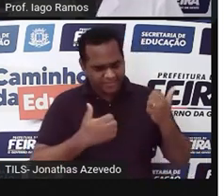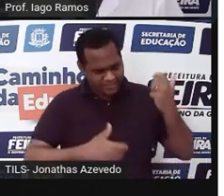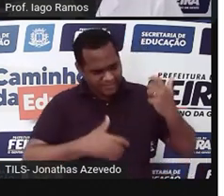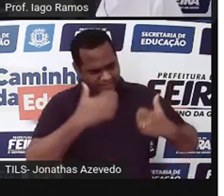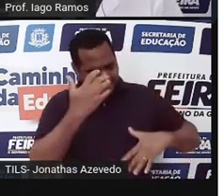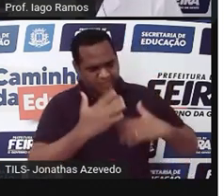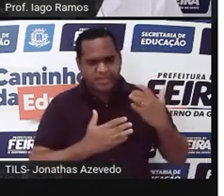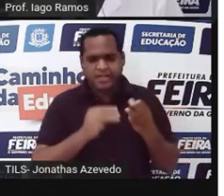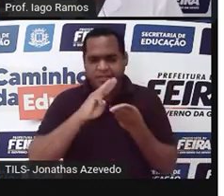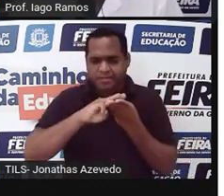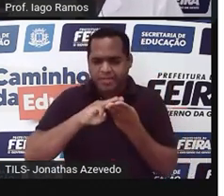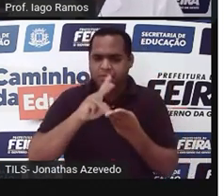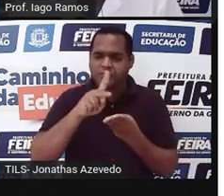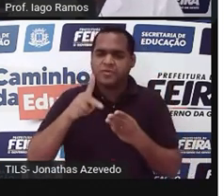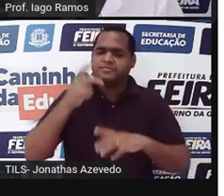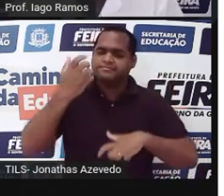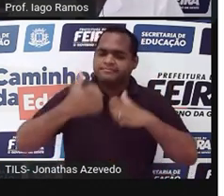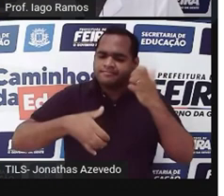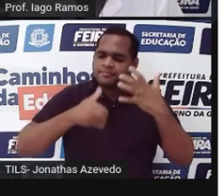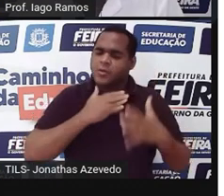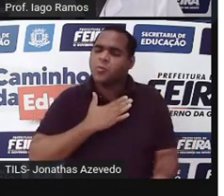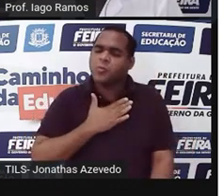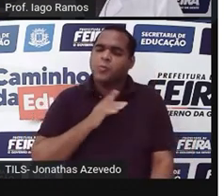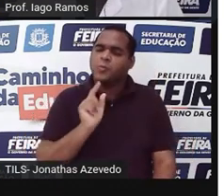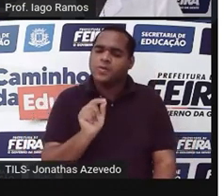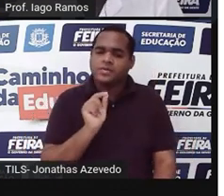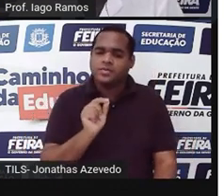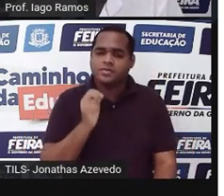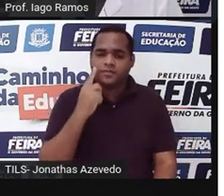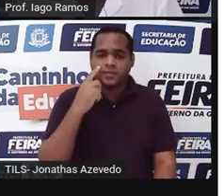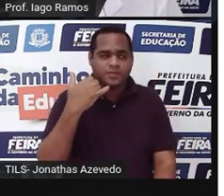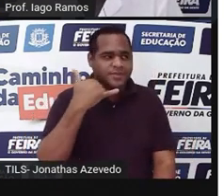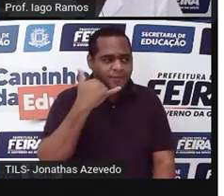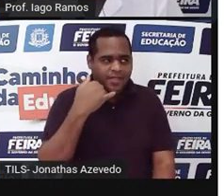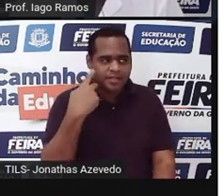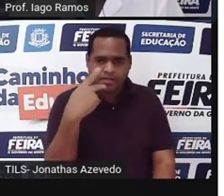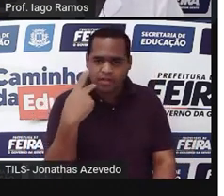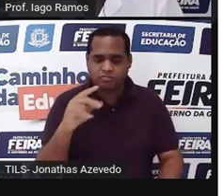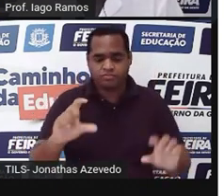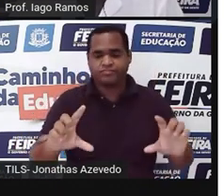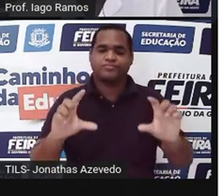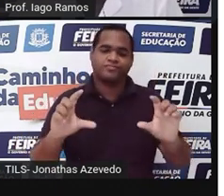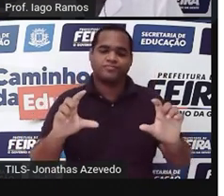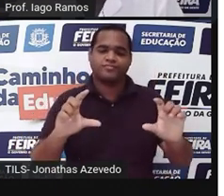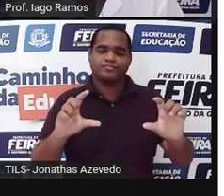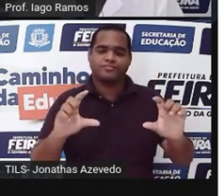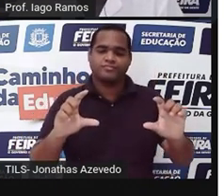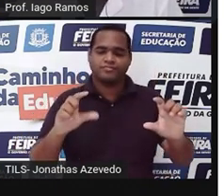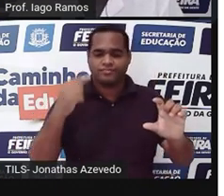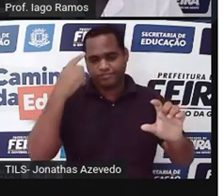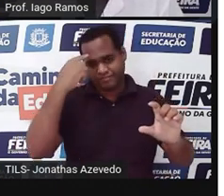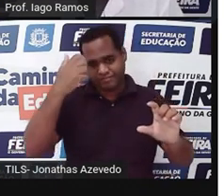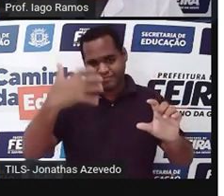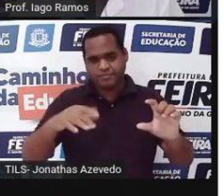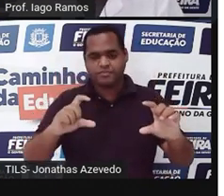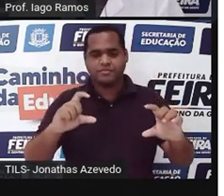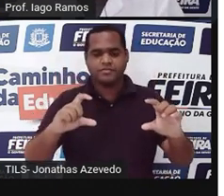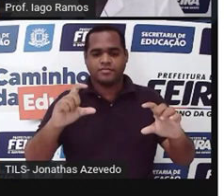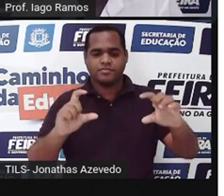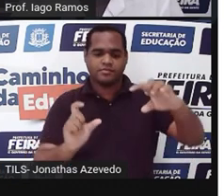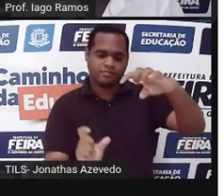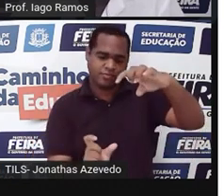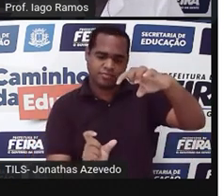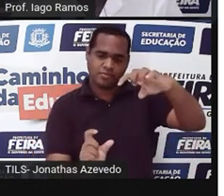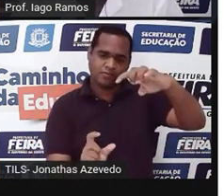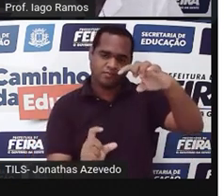áudio como você pode gravar com o próprio celular certo no celular é com gravador de áudio